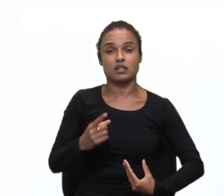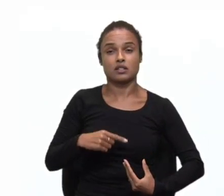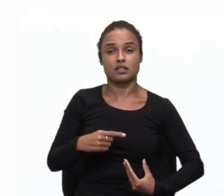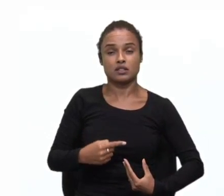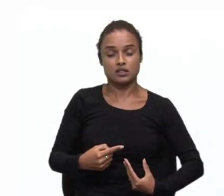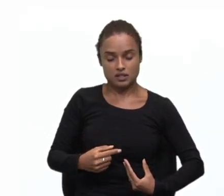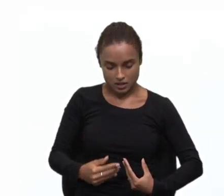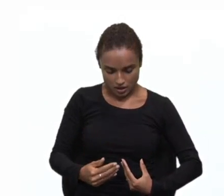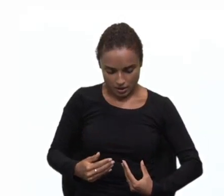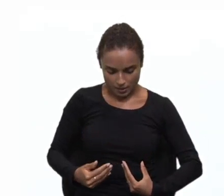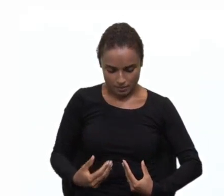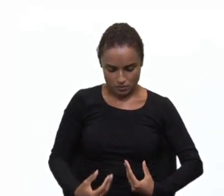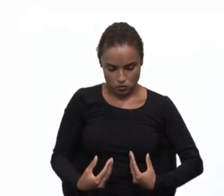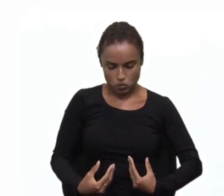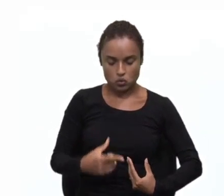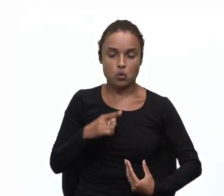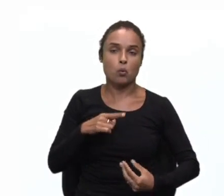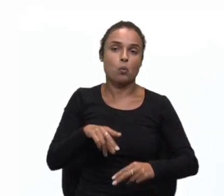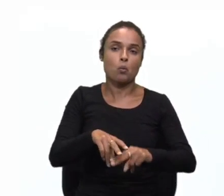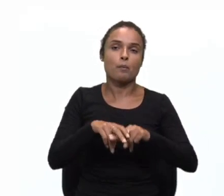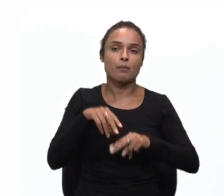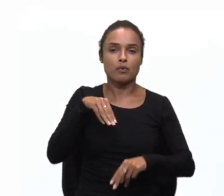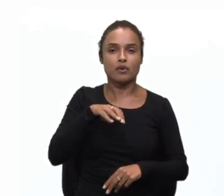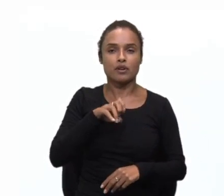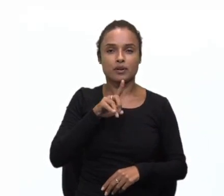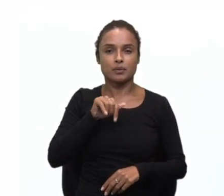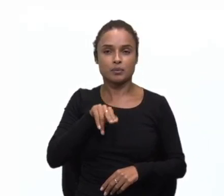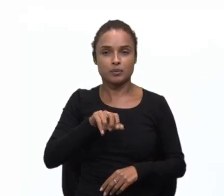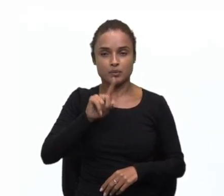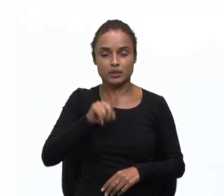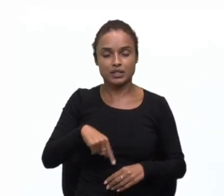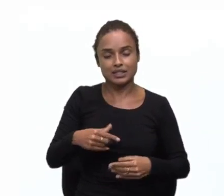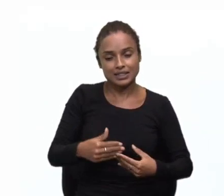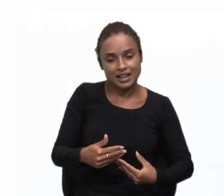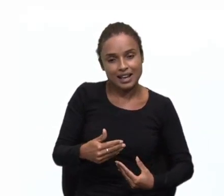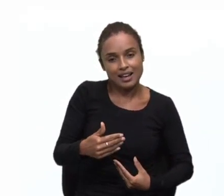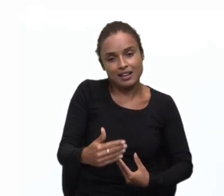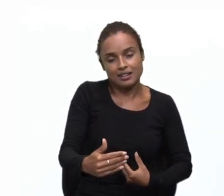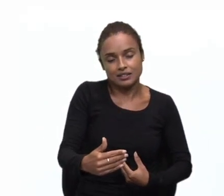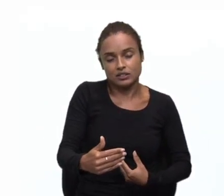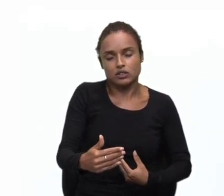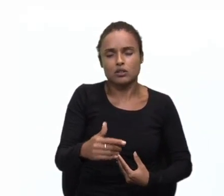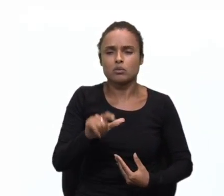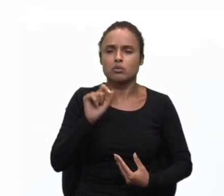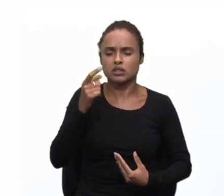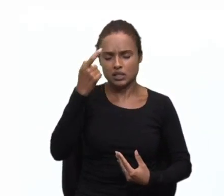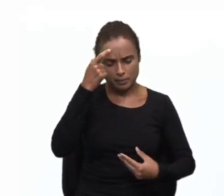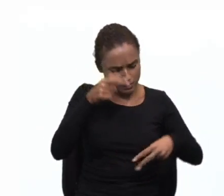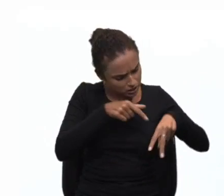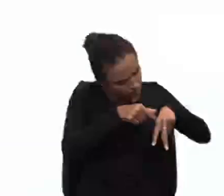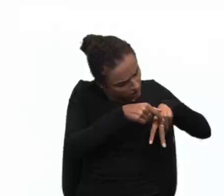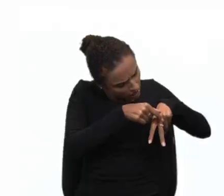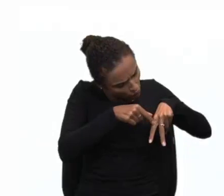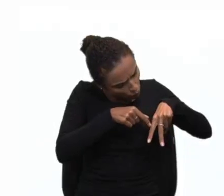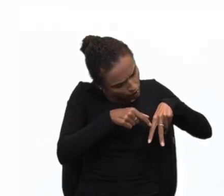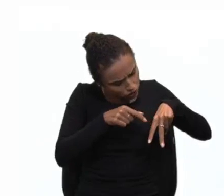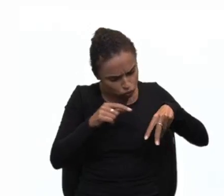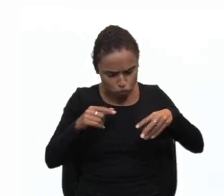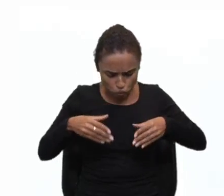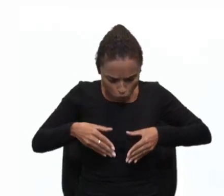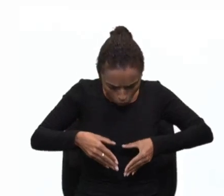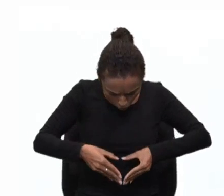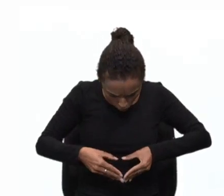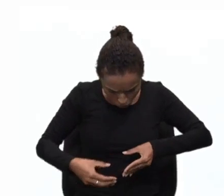Então, por isso que ela reúne na linha mediana anterior. Agora, quando eu penso no meu quadril todo, na articulação